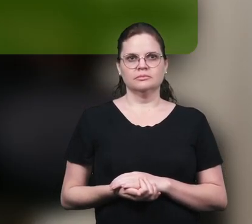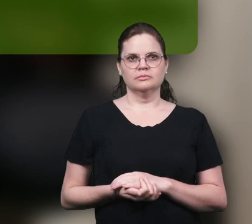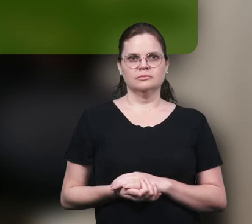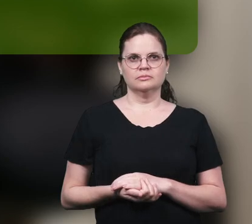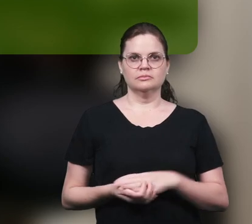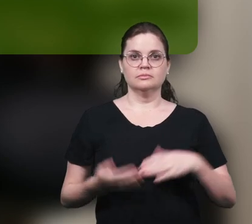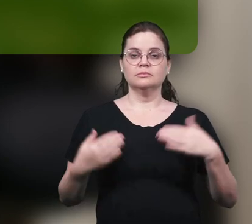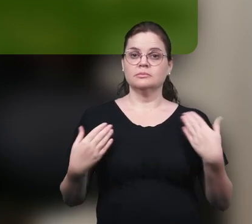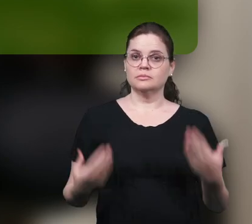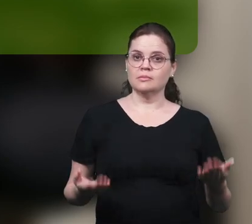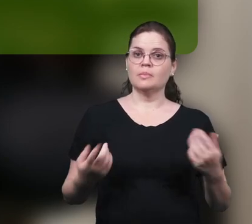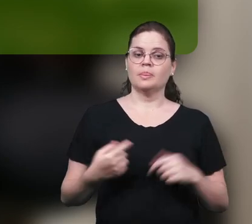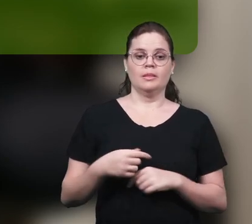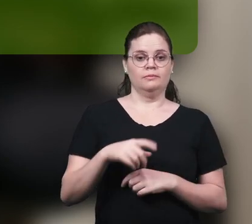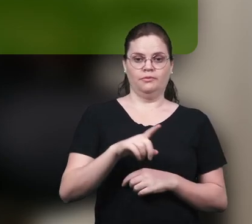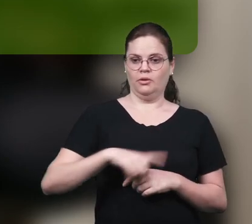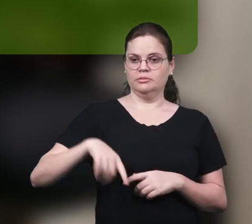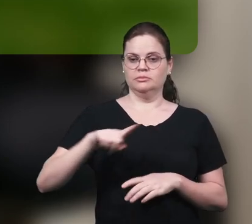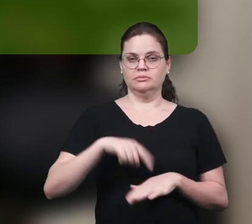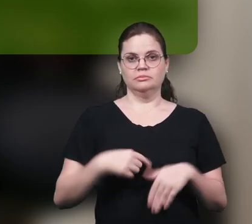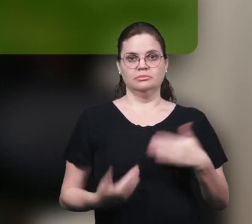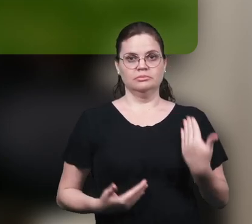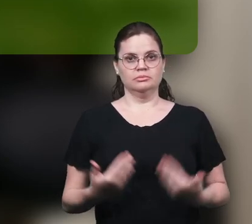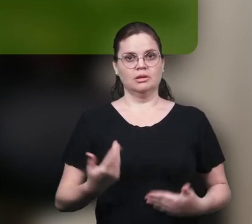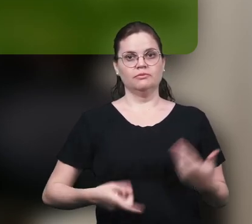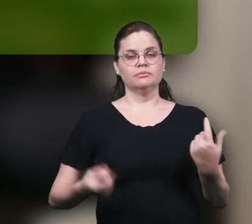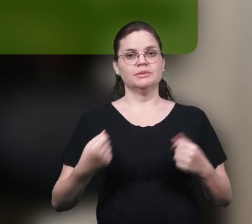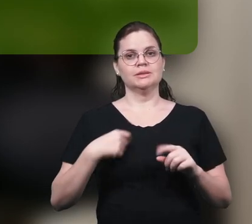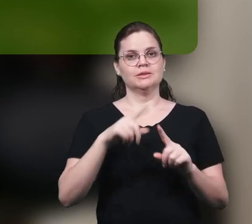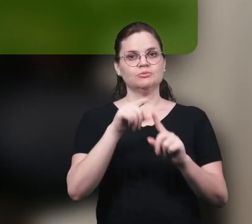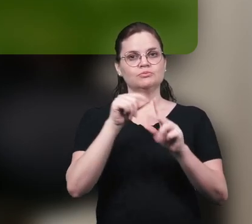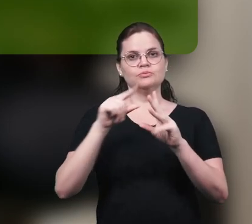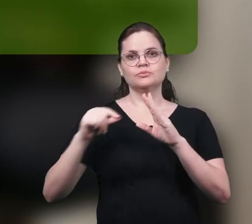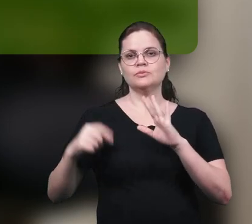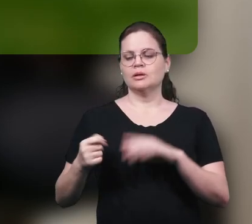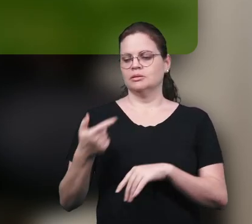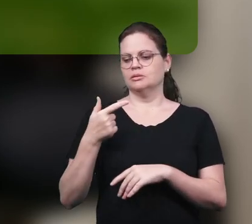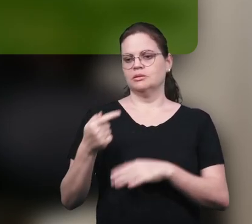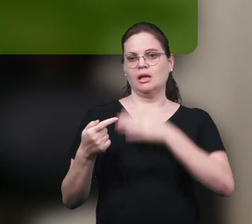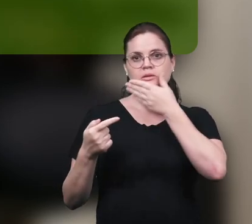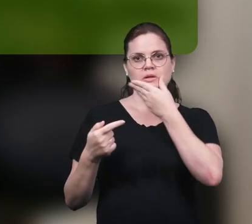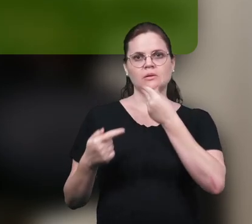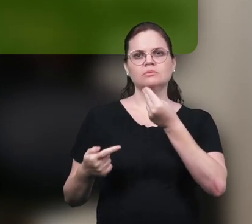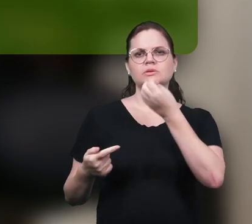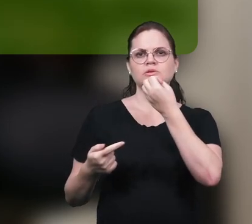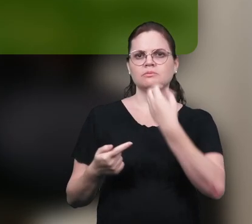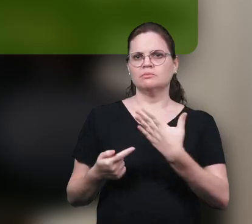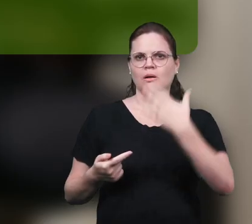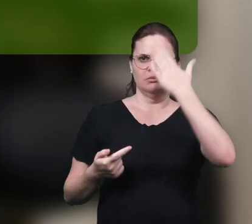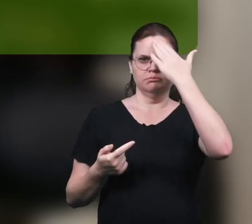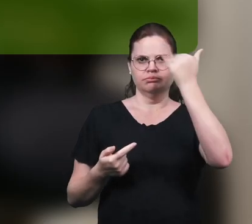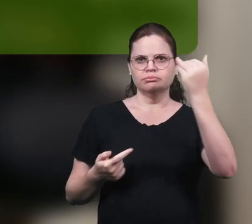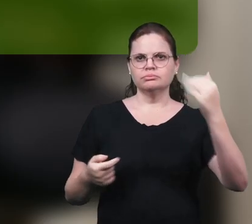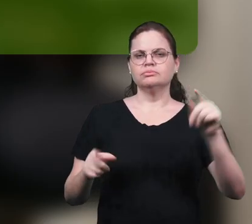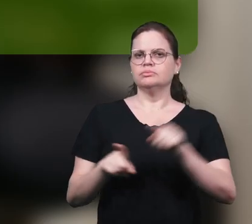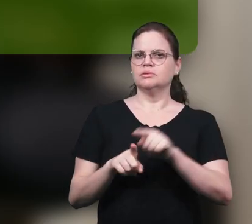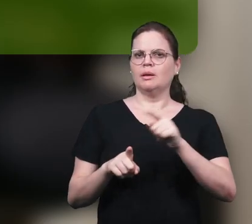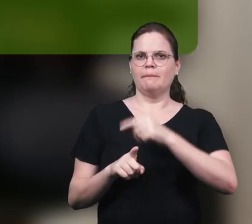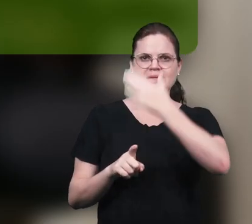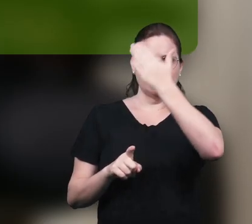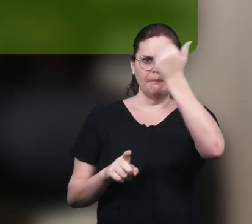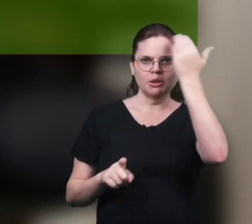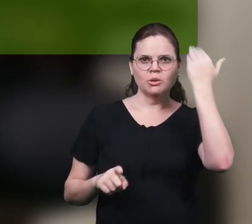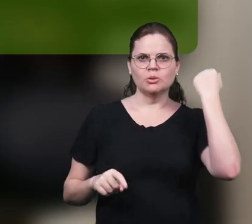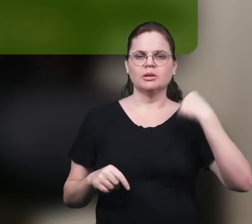Escolhei, pois, irmãos, dentre vós 7 varões de boa reputação, cheios do Espírito Santo e de sabedoria,